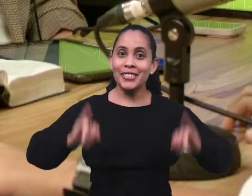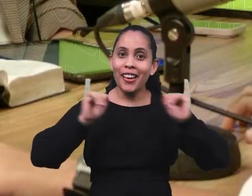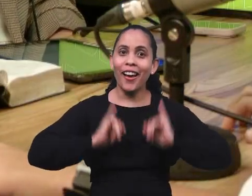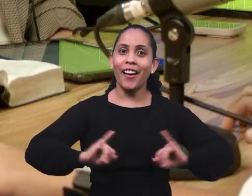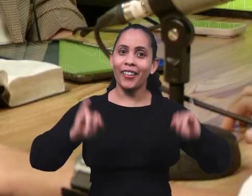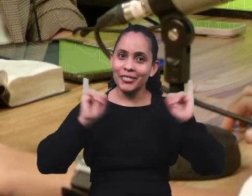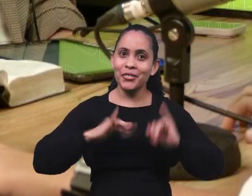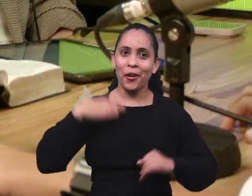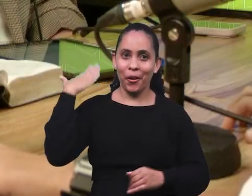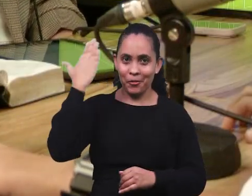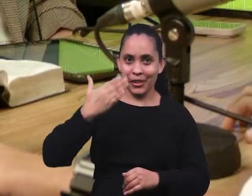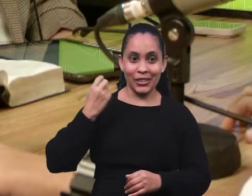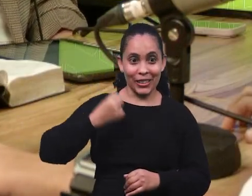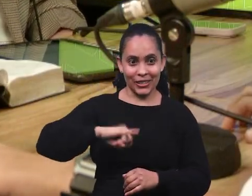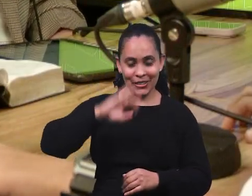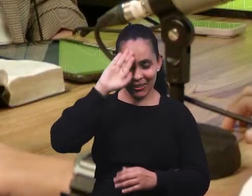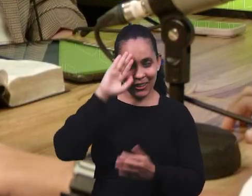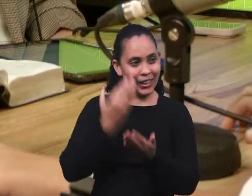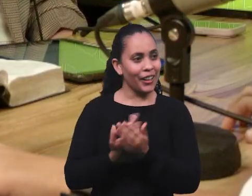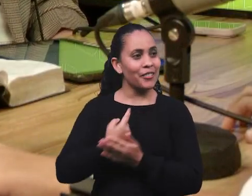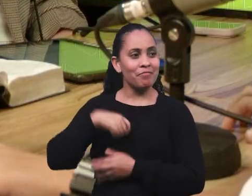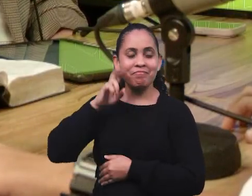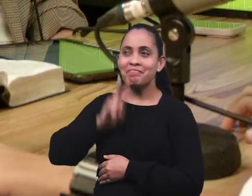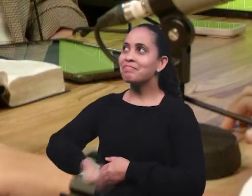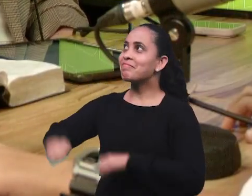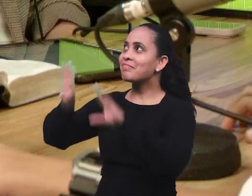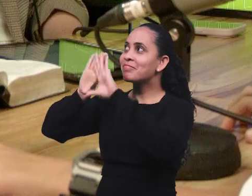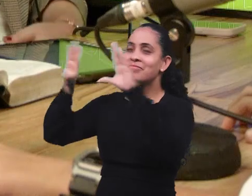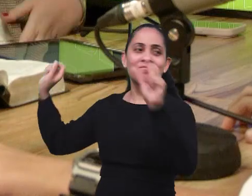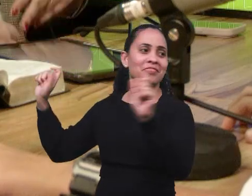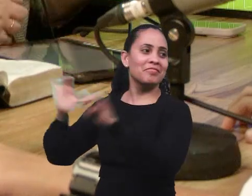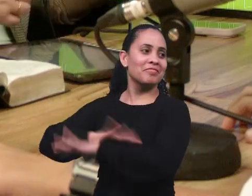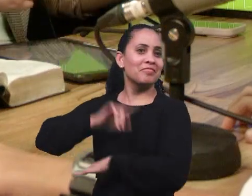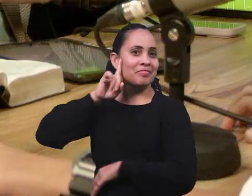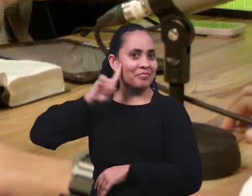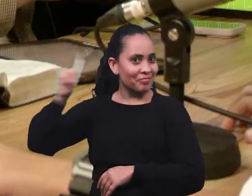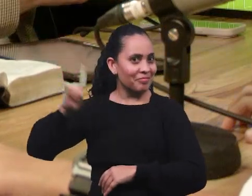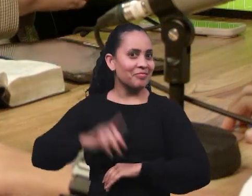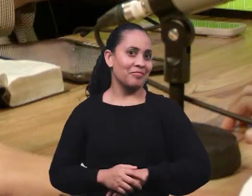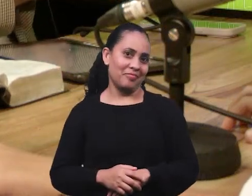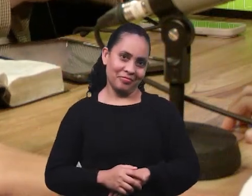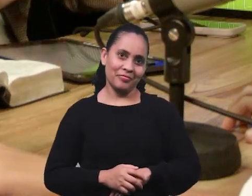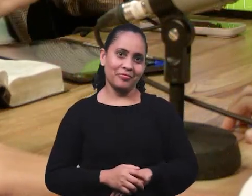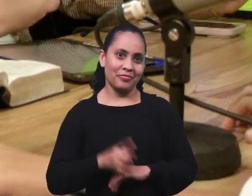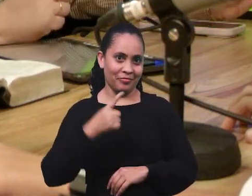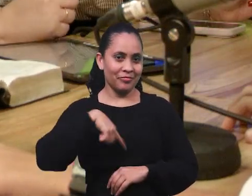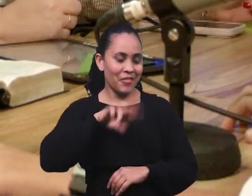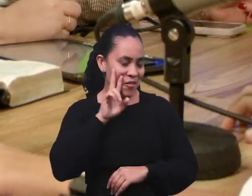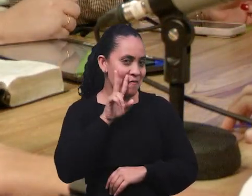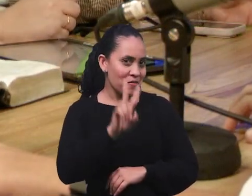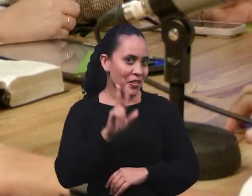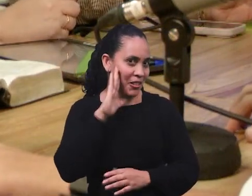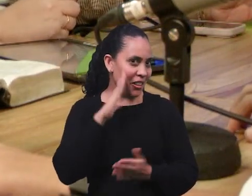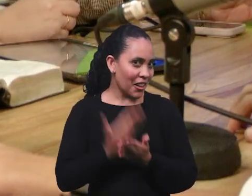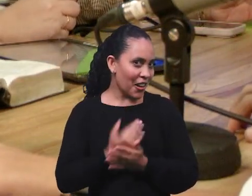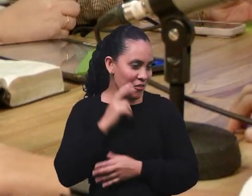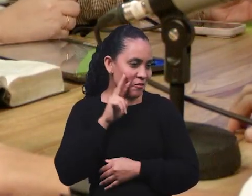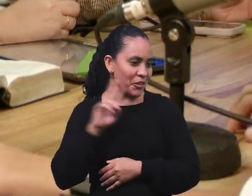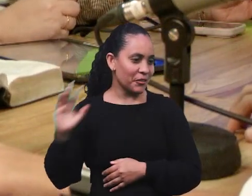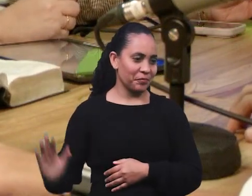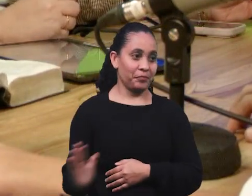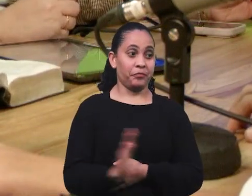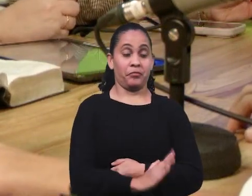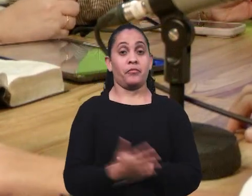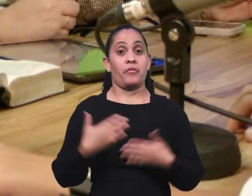novas. do Evangelho, né? E se creres, verás a glória de Deus, não é? Amém. Creram e Exatamente. viram. Agora,